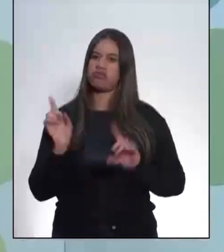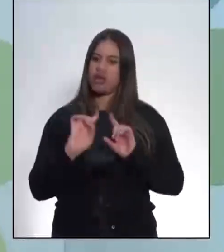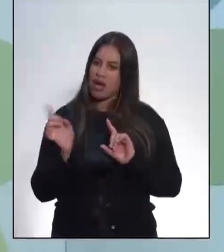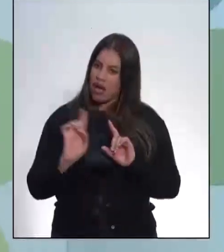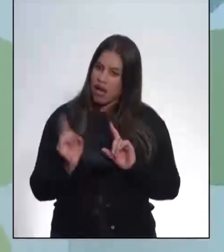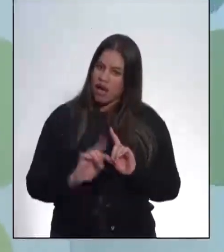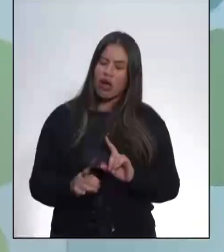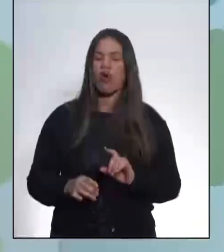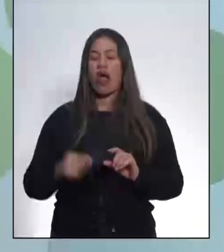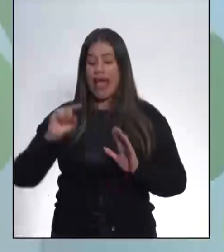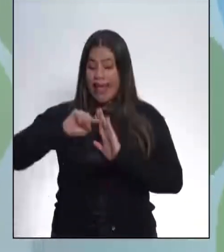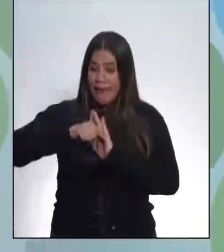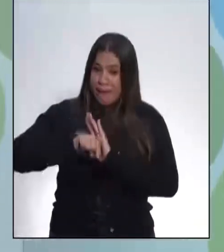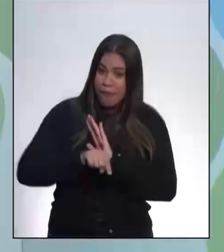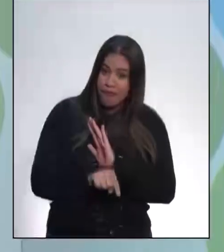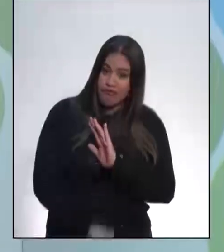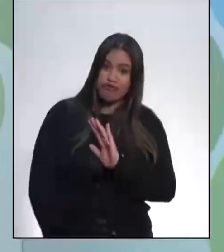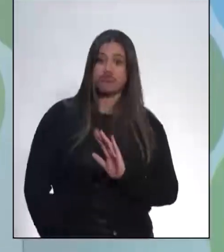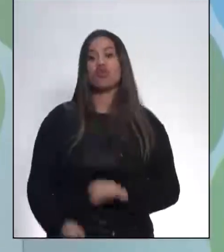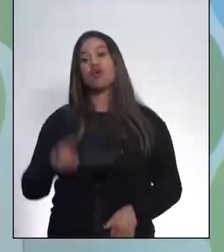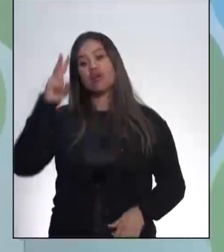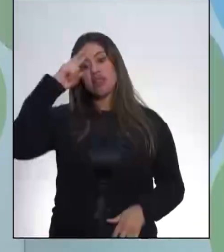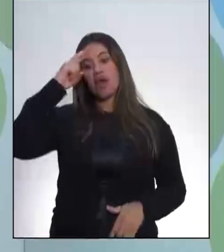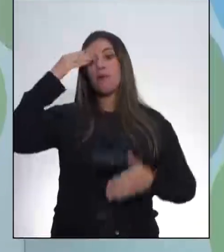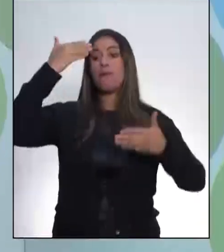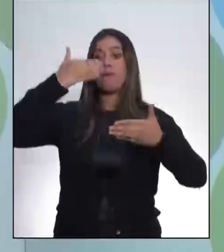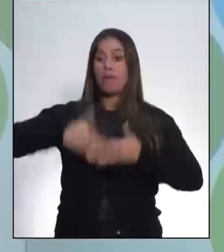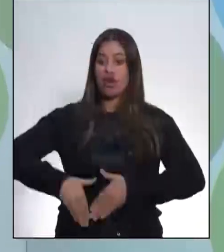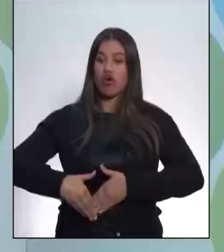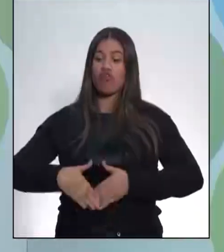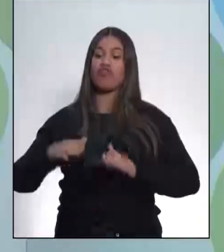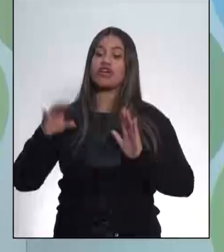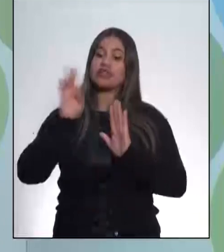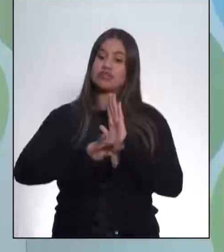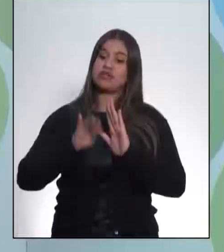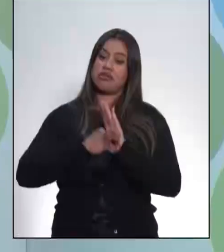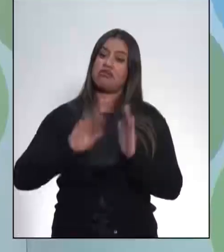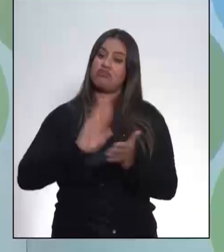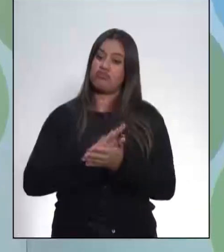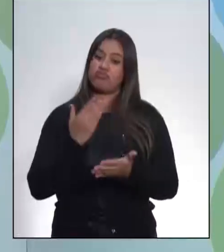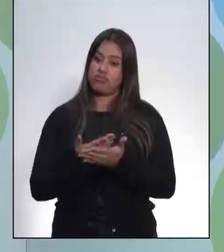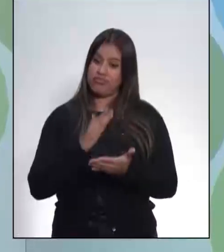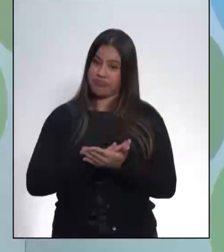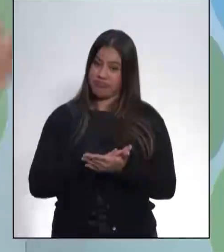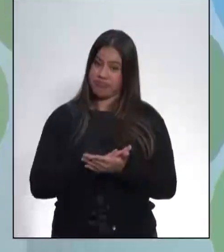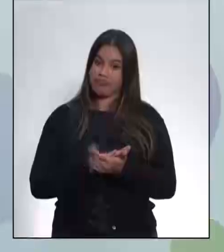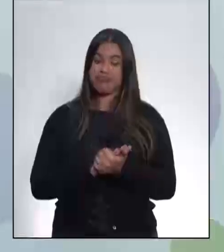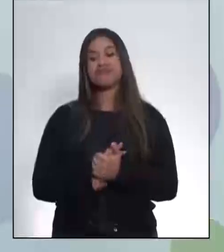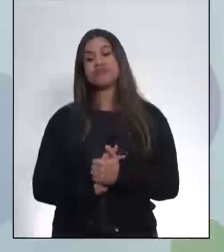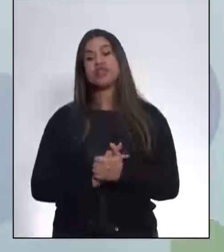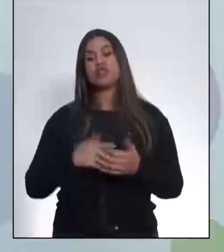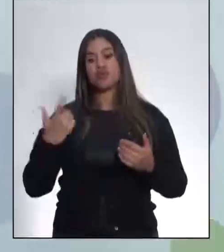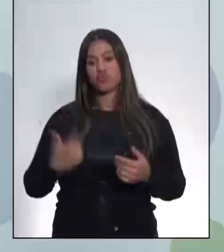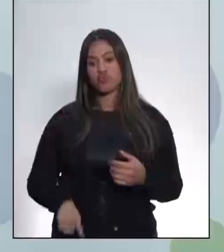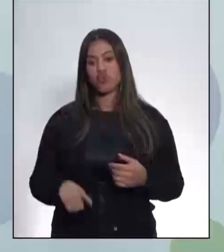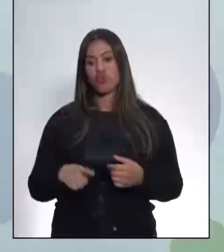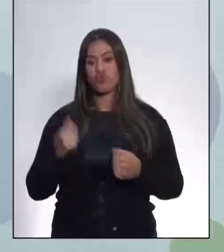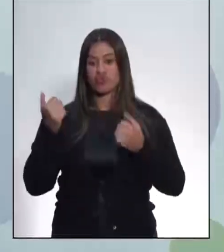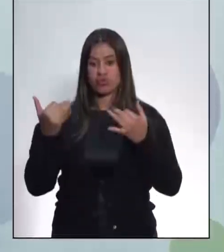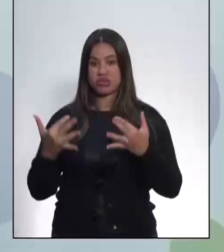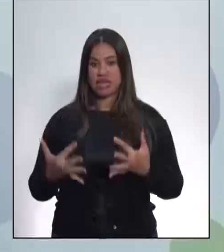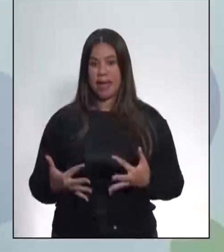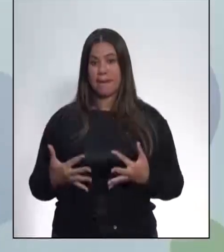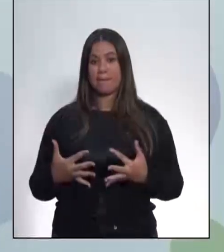Não se esqueça, a prova é basicamente interpretação de texto. Muito bem. Estou falando disso para falar da